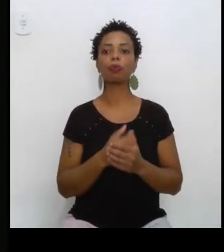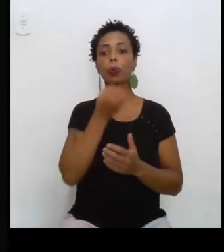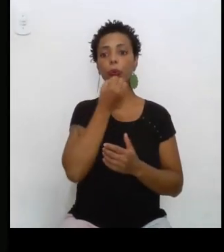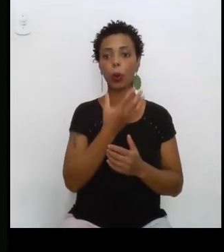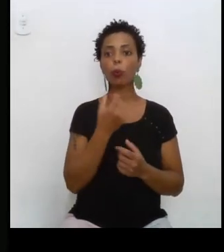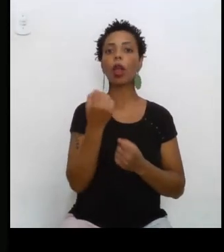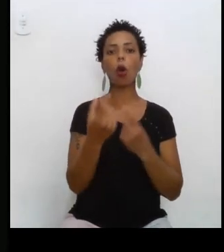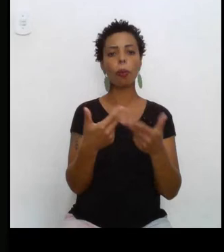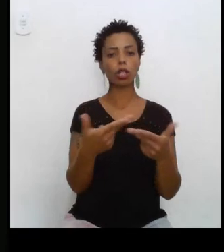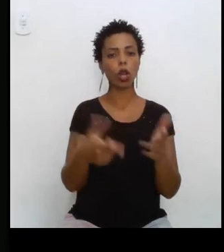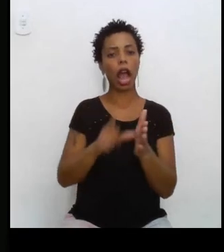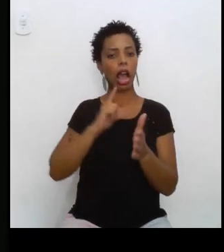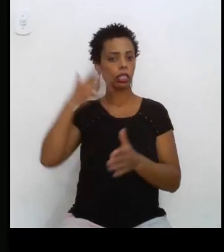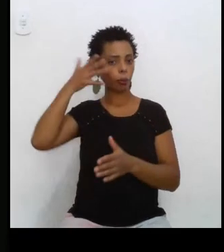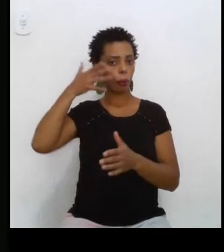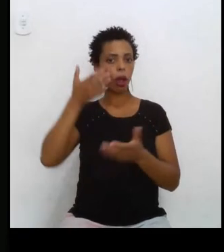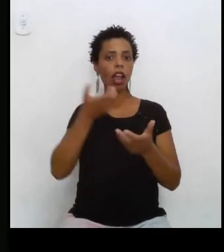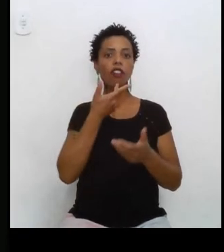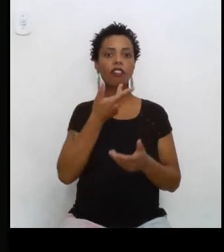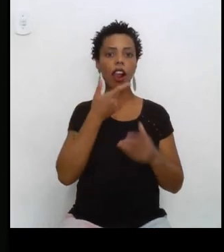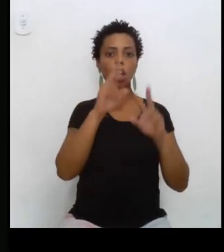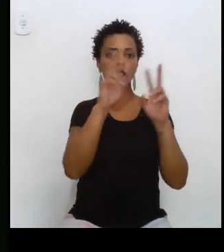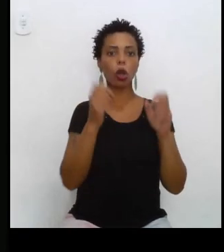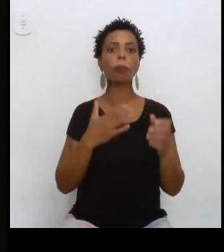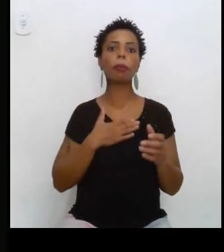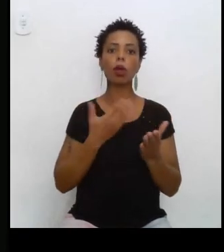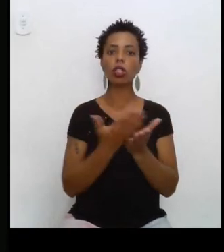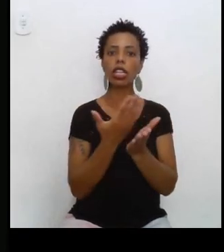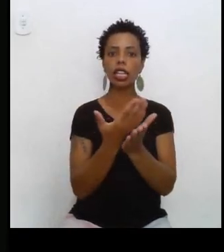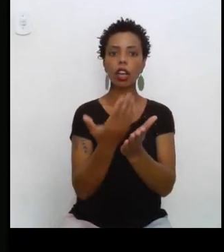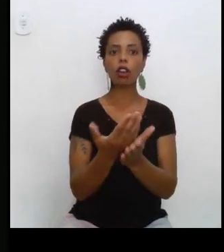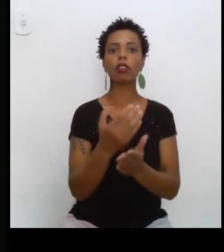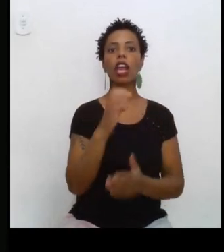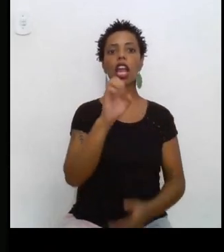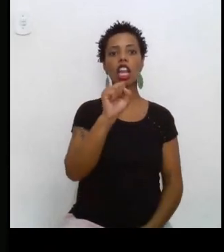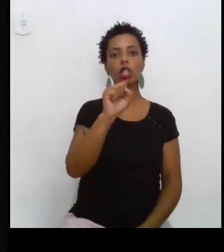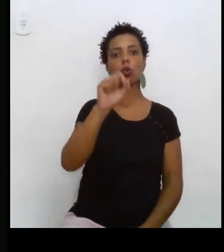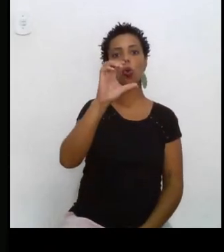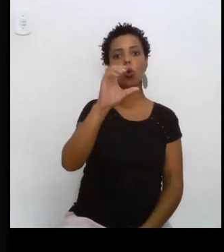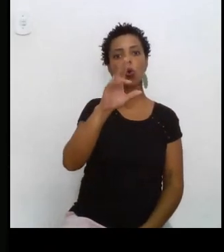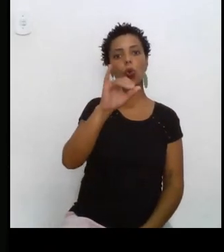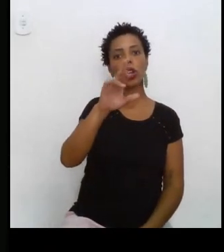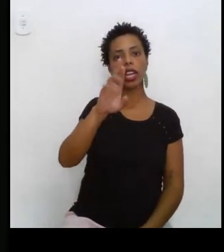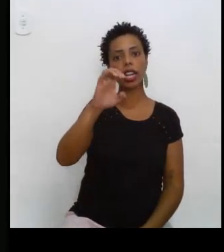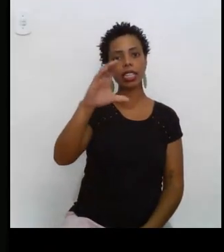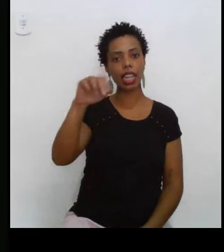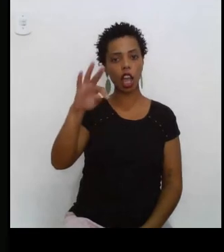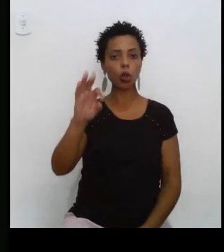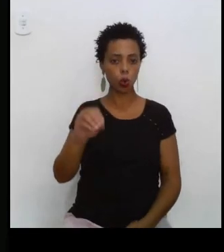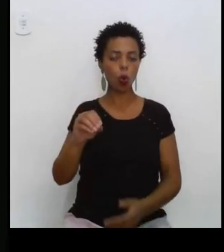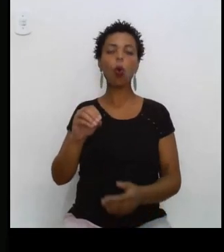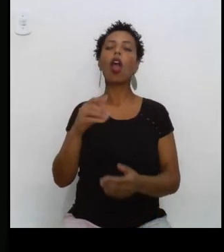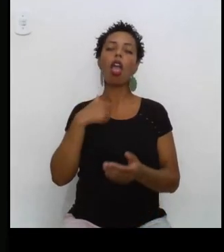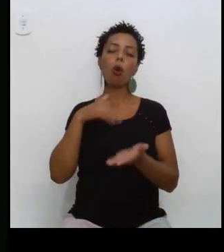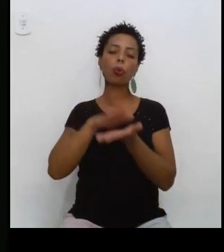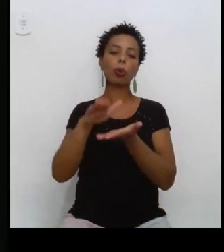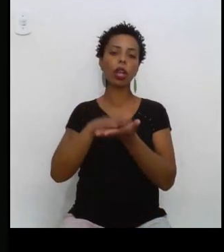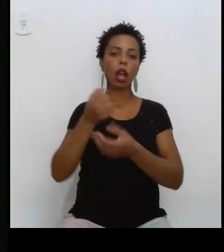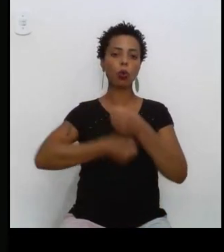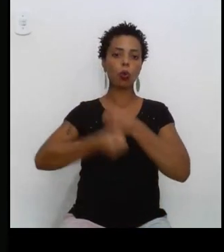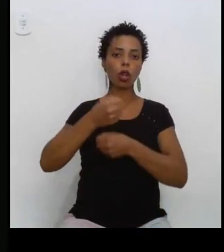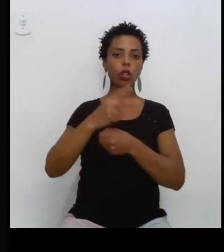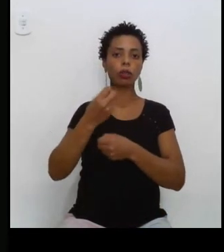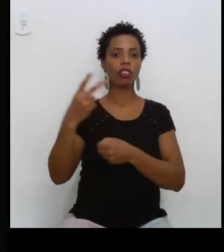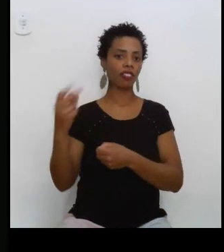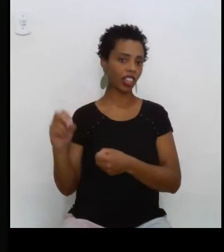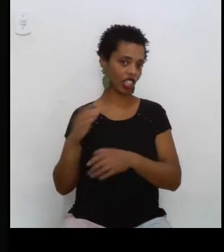da minha fala queria falar né eu tenho alguns livros publicados escurecendo essa daqui saiu de cima e vinte ele tá esgotado